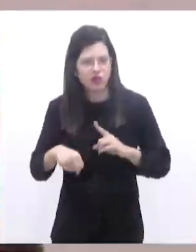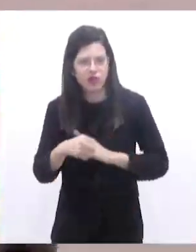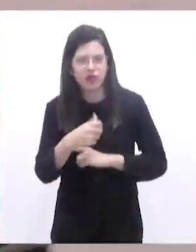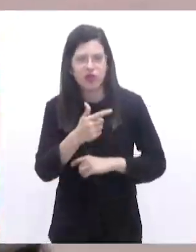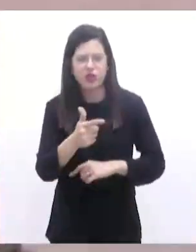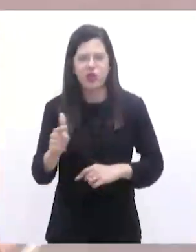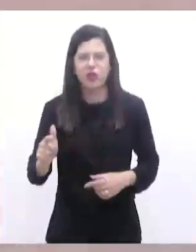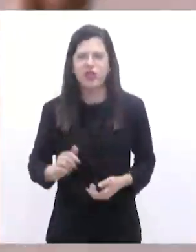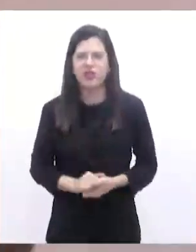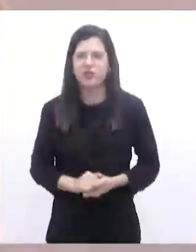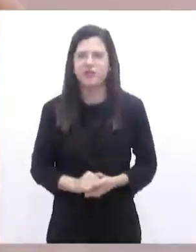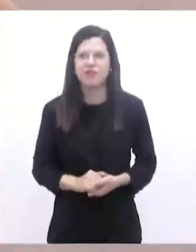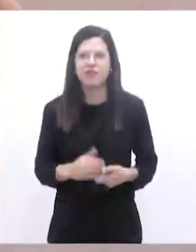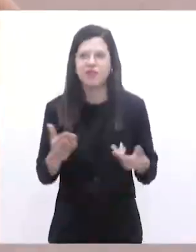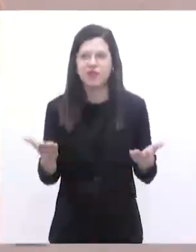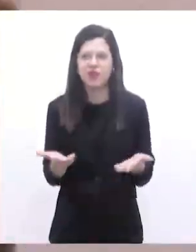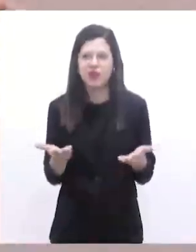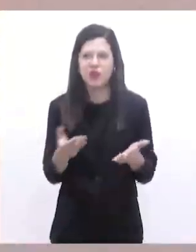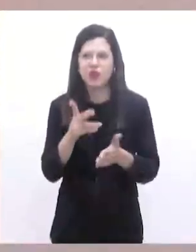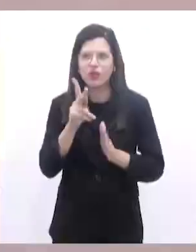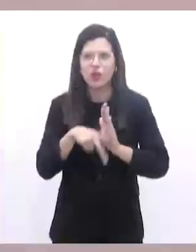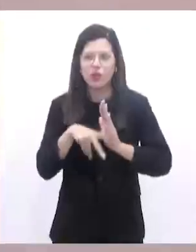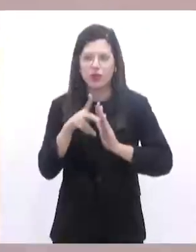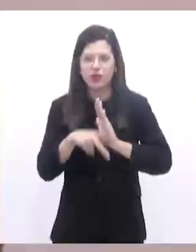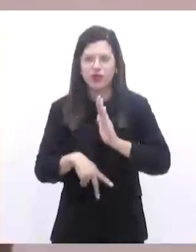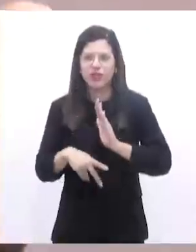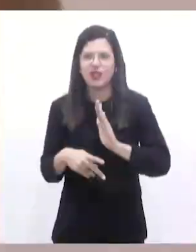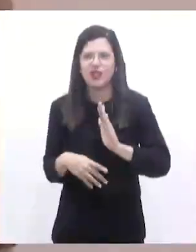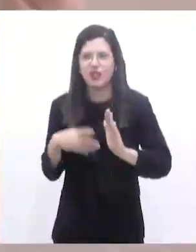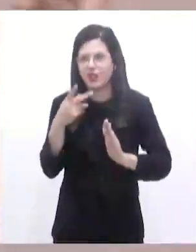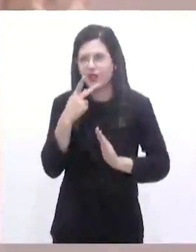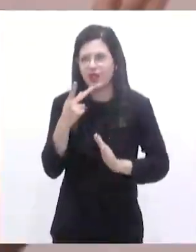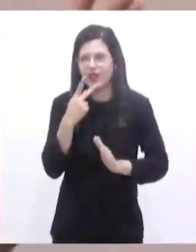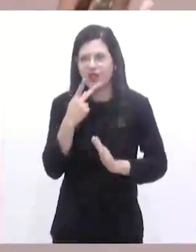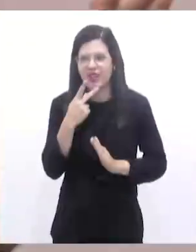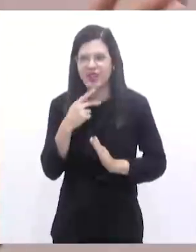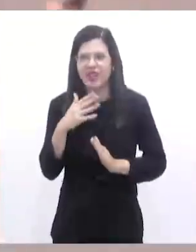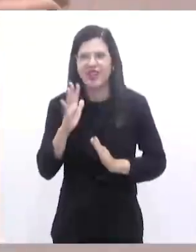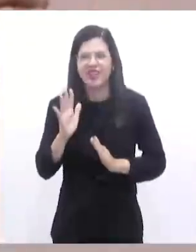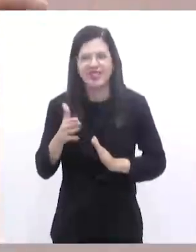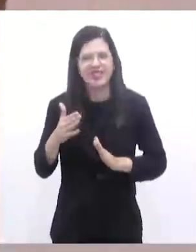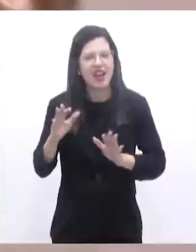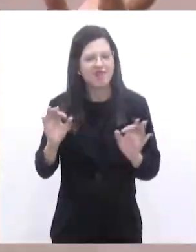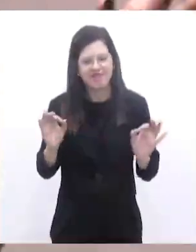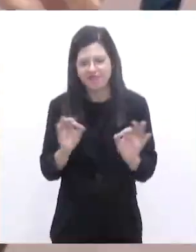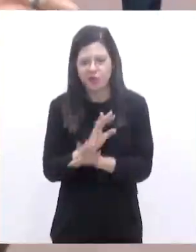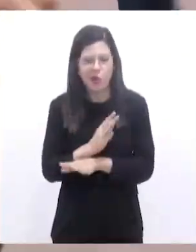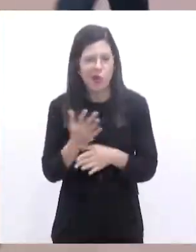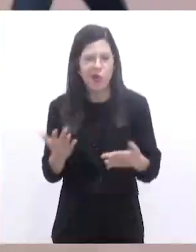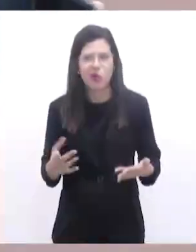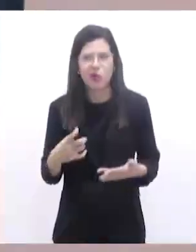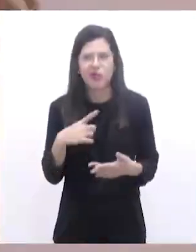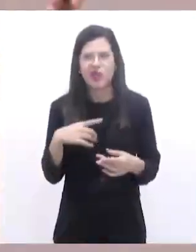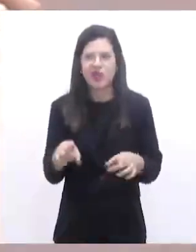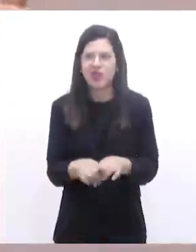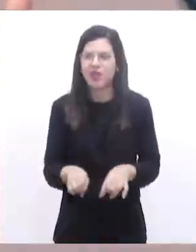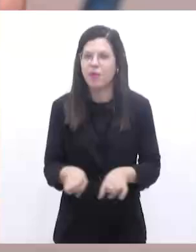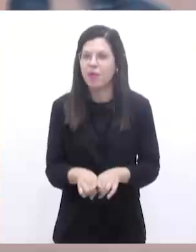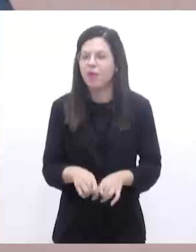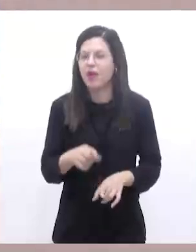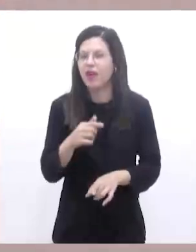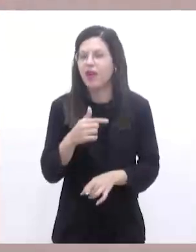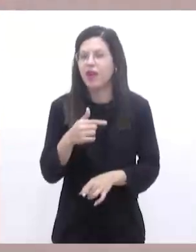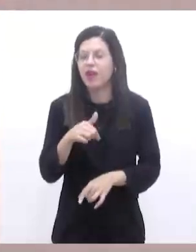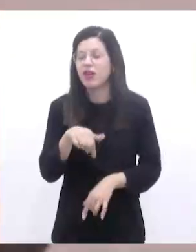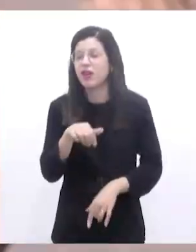outras. E hoje o rolezinho, ele, né, como eu falei, ele está quase caminhando com as próprias pernas. A gente tem também uma versão onde a gente leva os